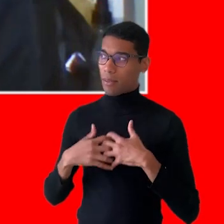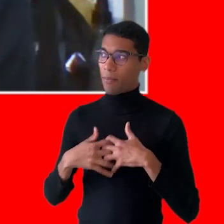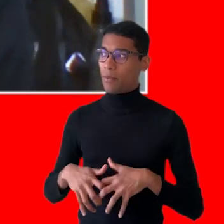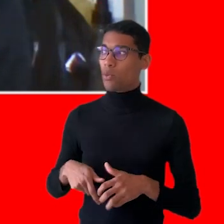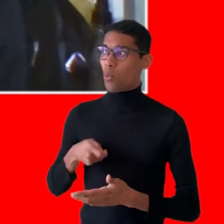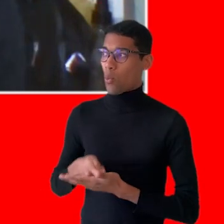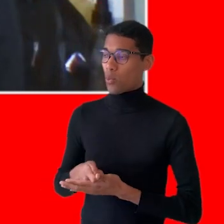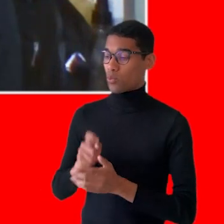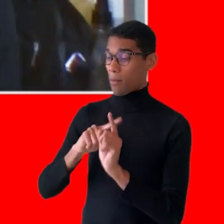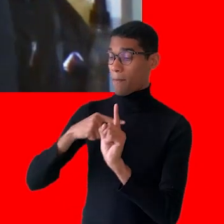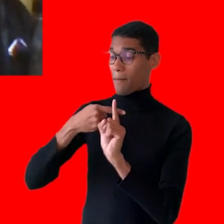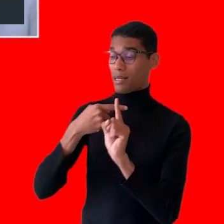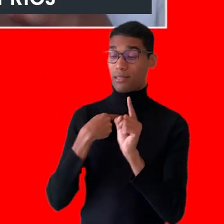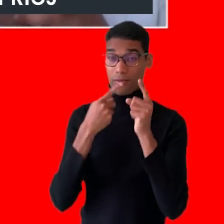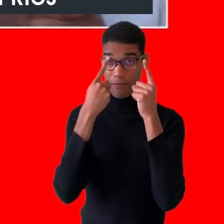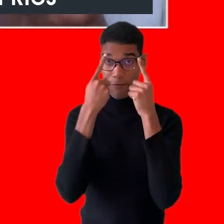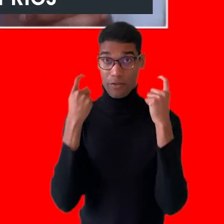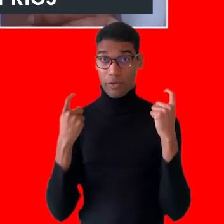autoritário e violento.